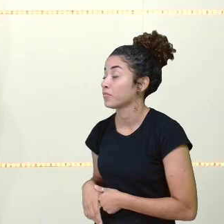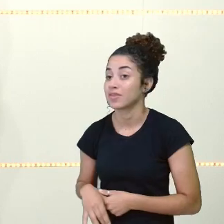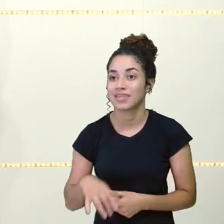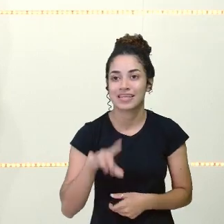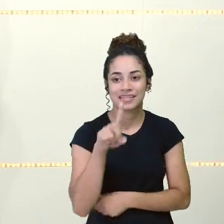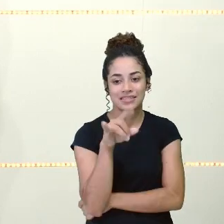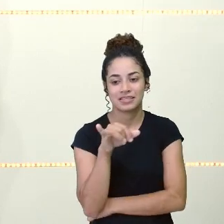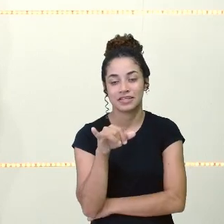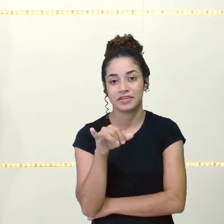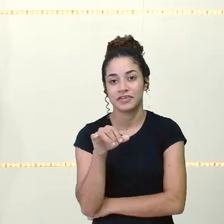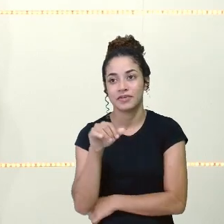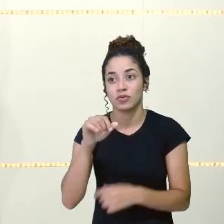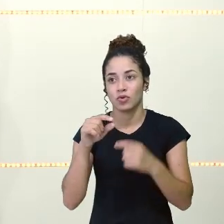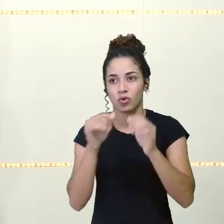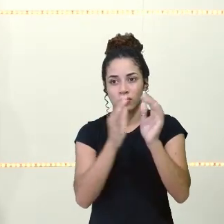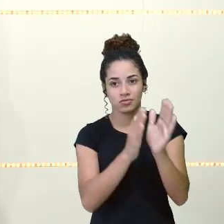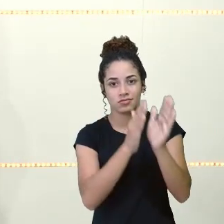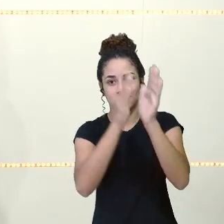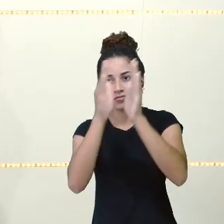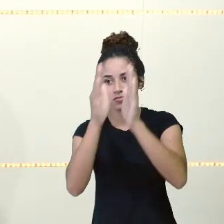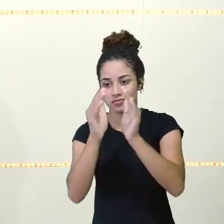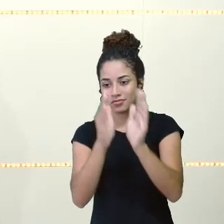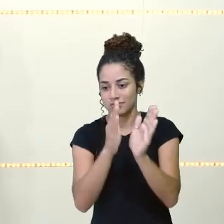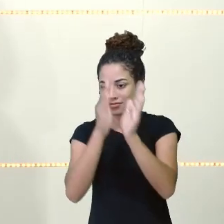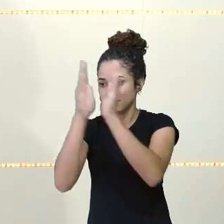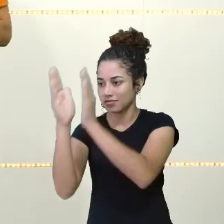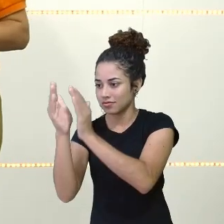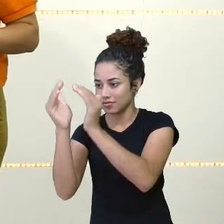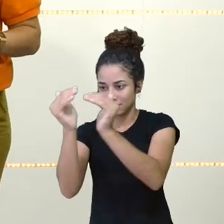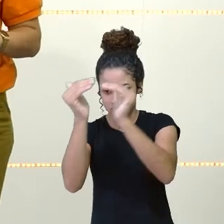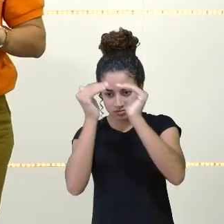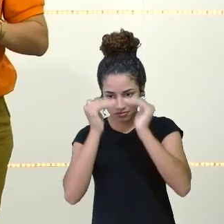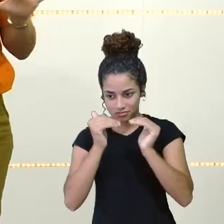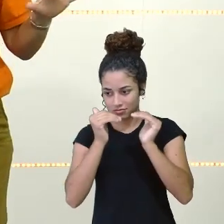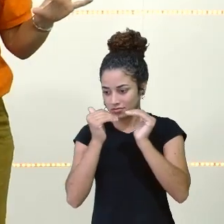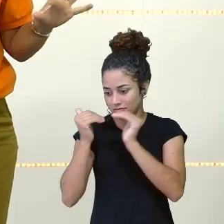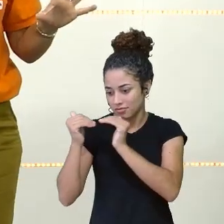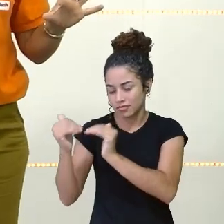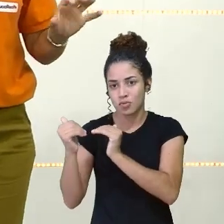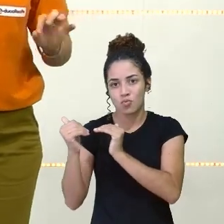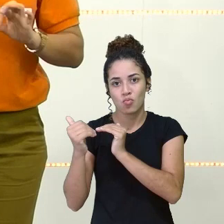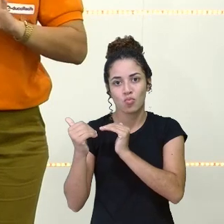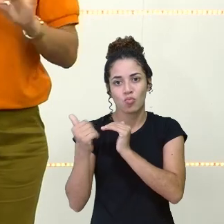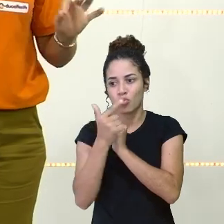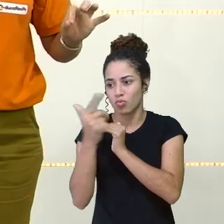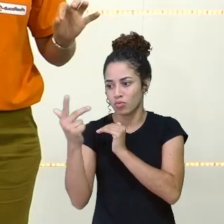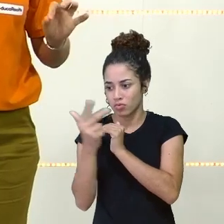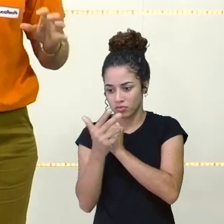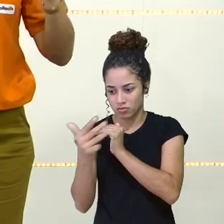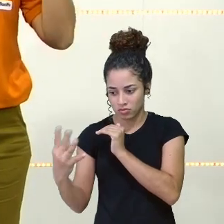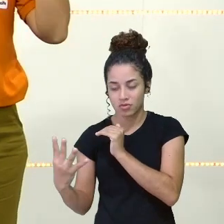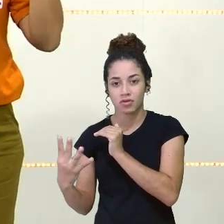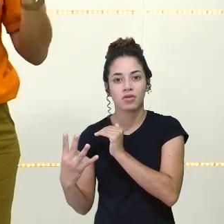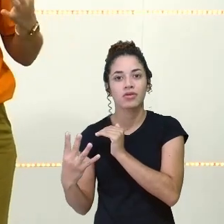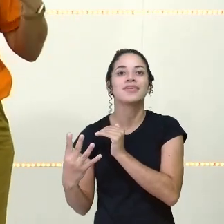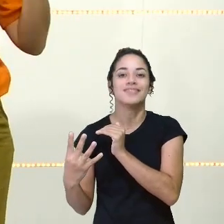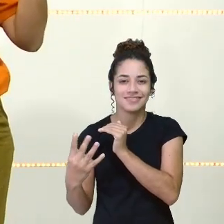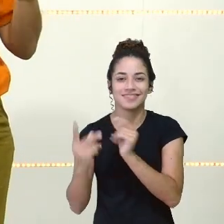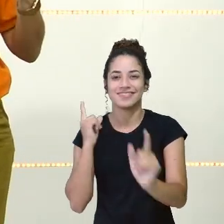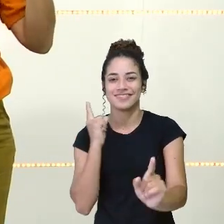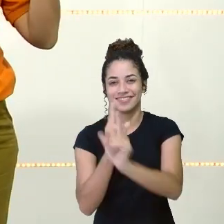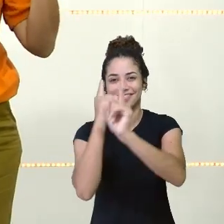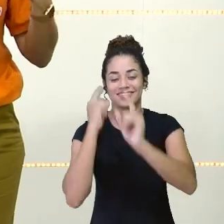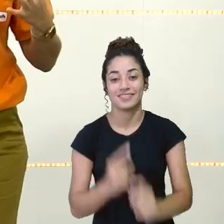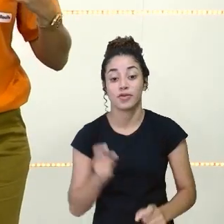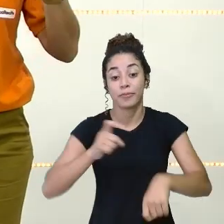Dividendo, divisor, quociente e resto. É isso, professora? Encontrei. Na hora de